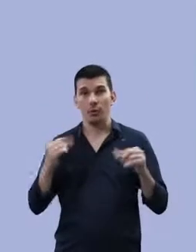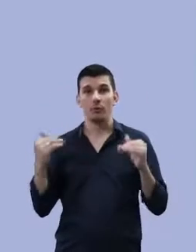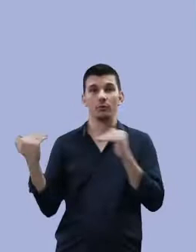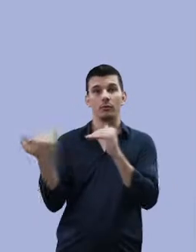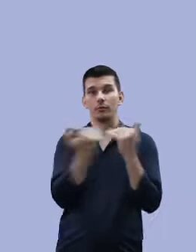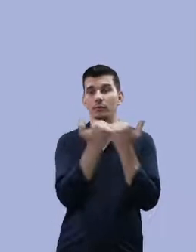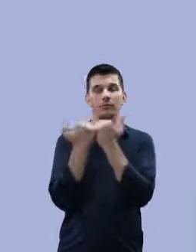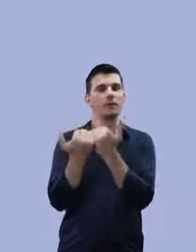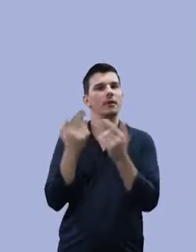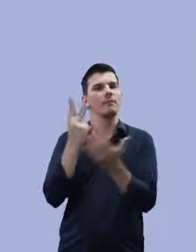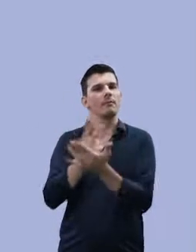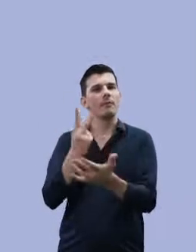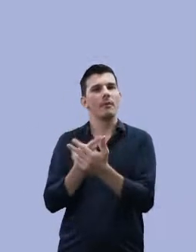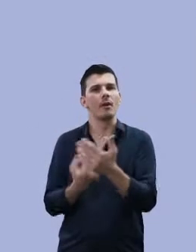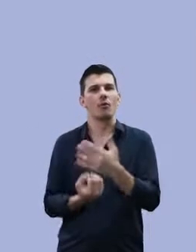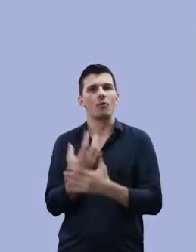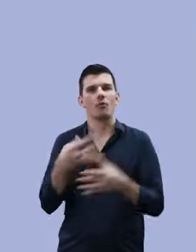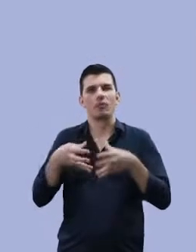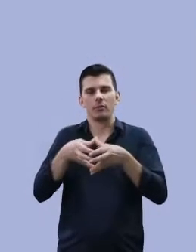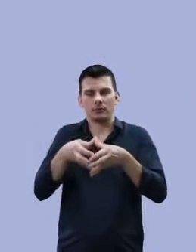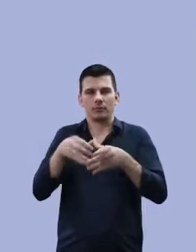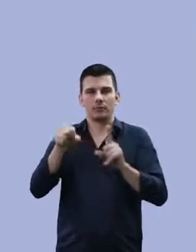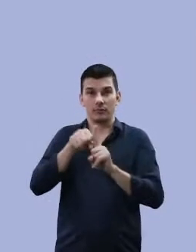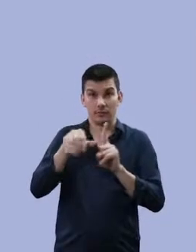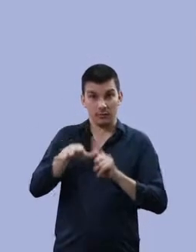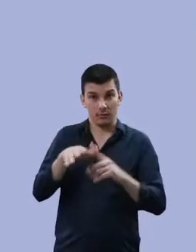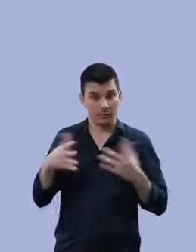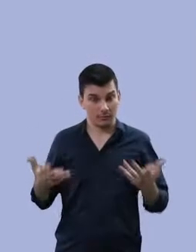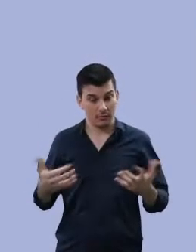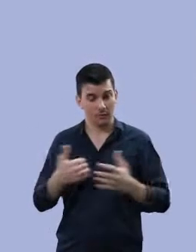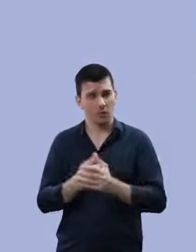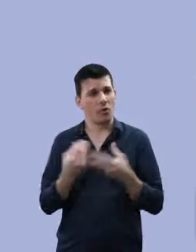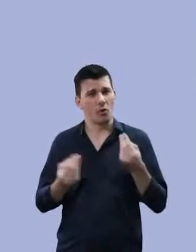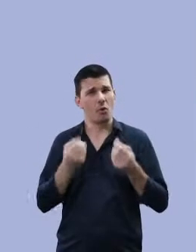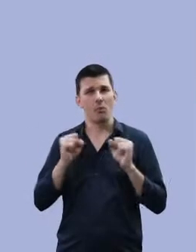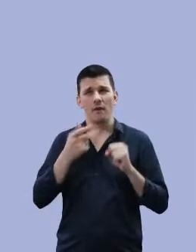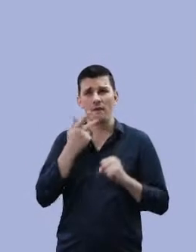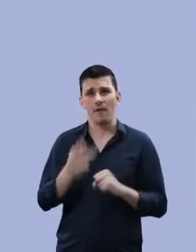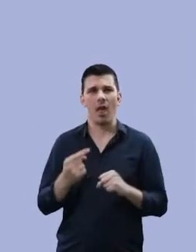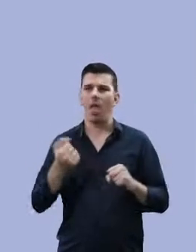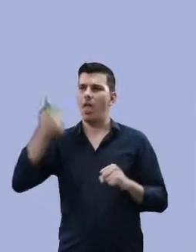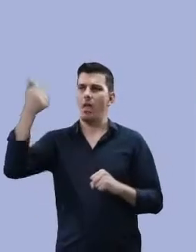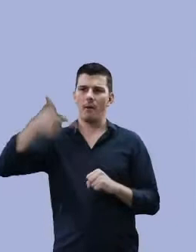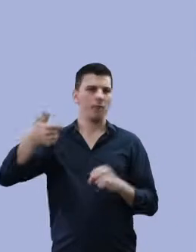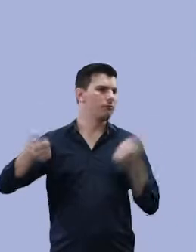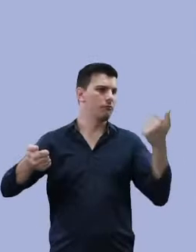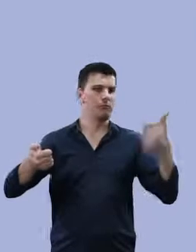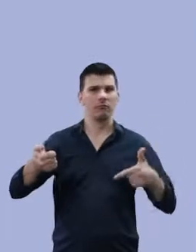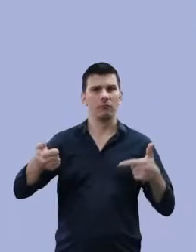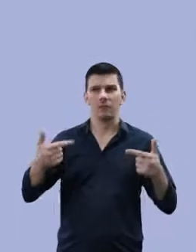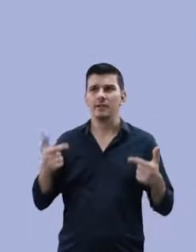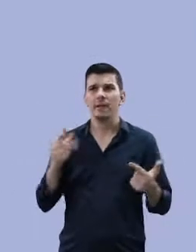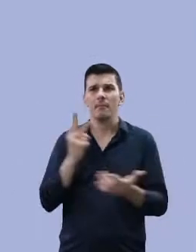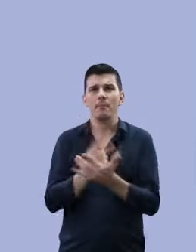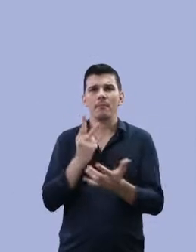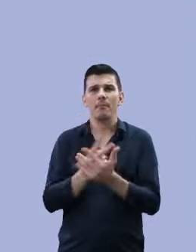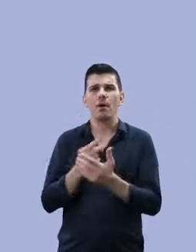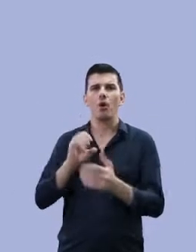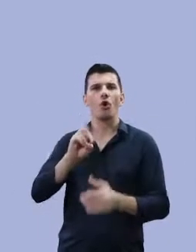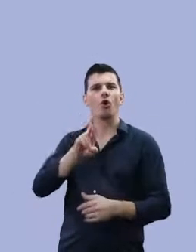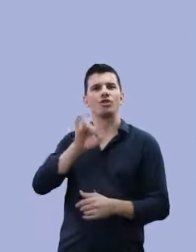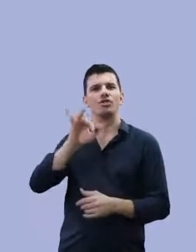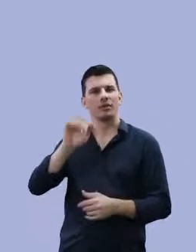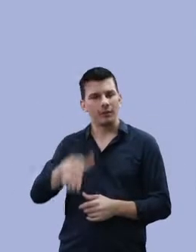outro se ambos têm a mesma origem? Então, foge completamente. Além disso, o racismo não explicava por que a